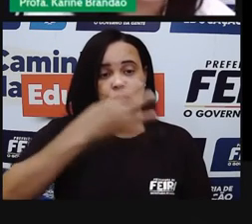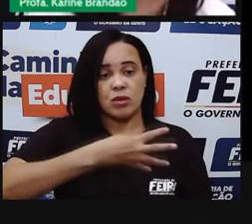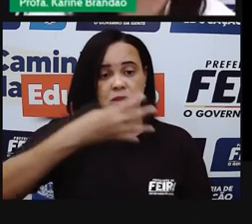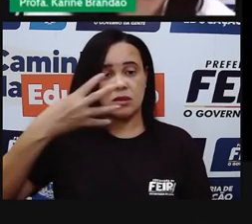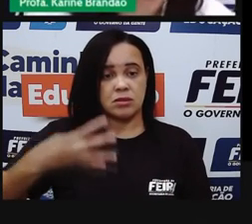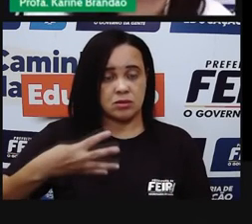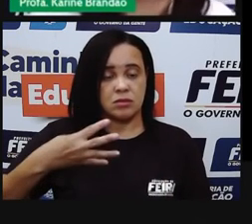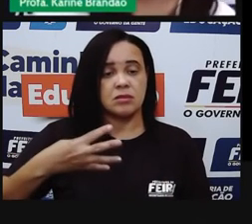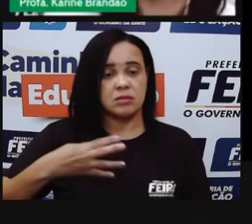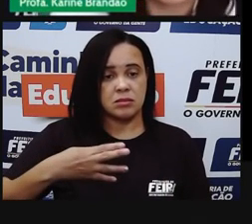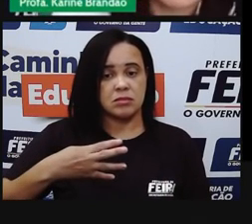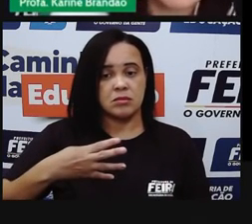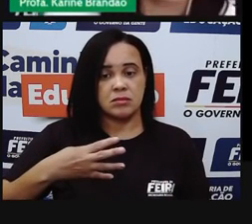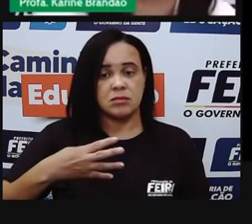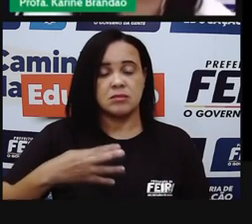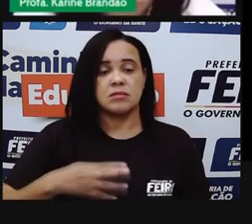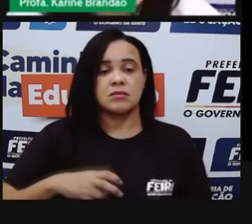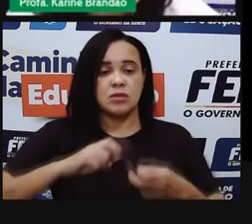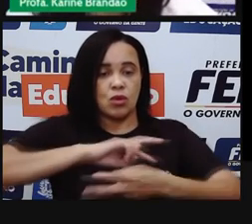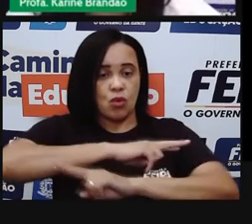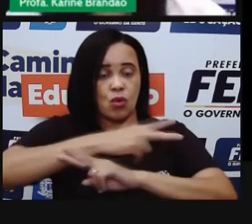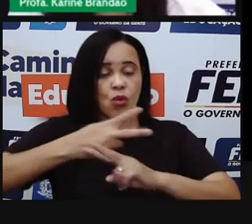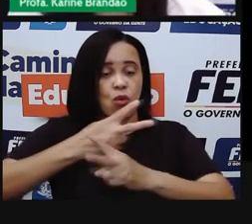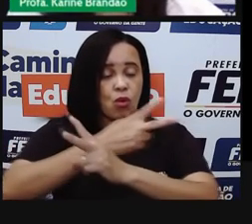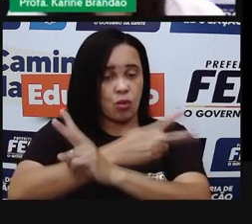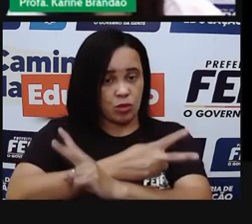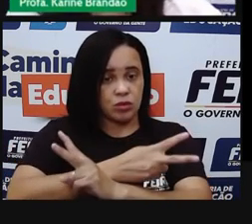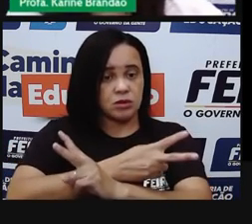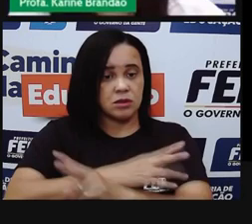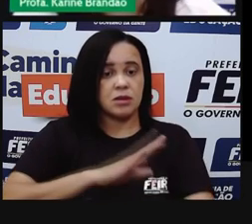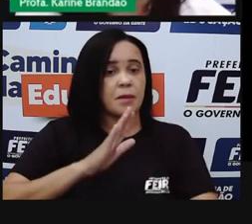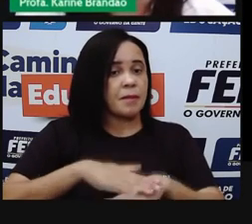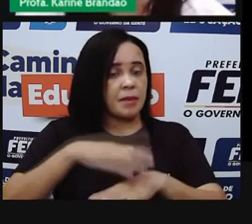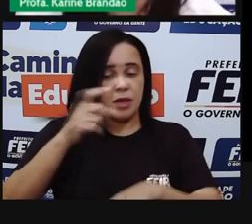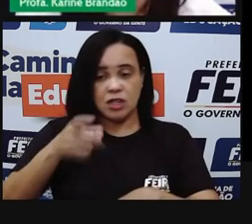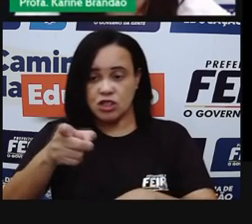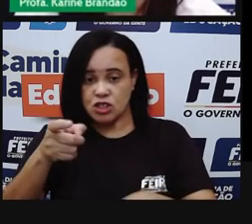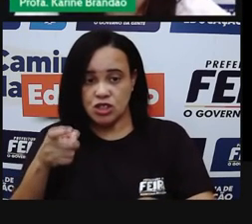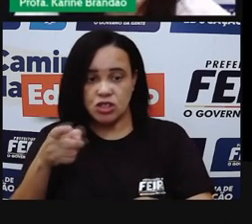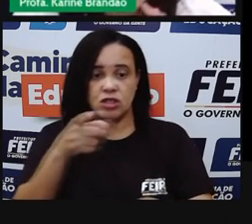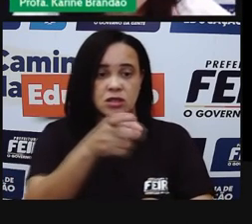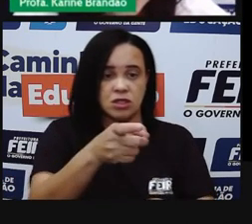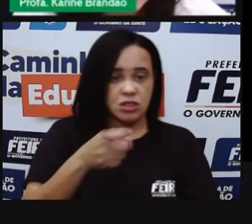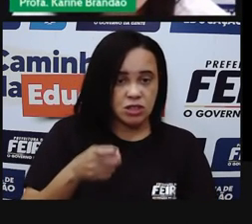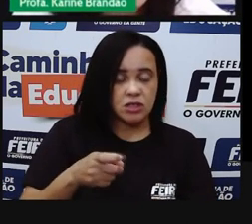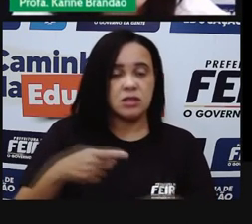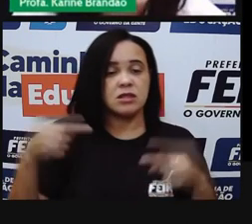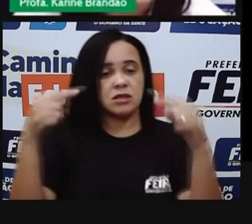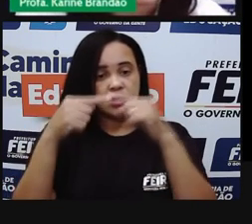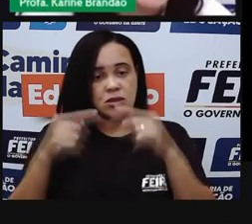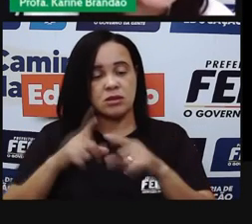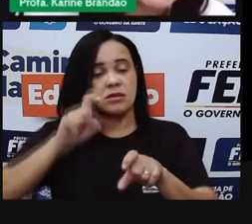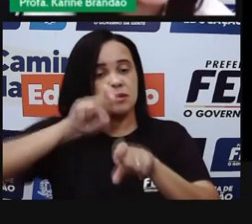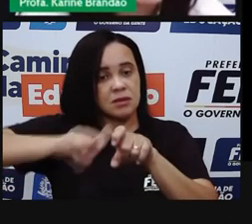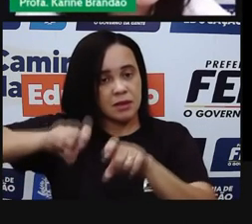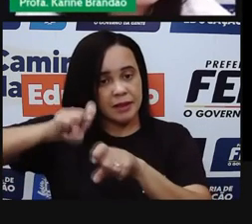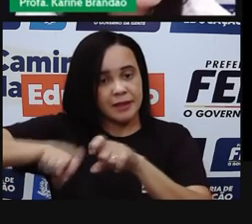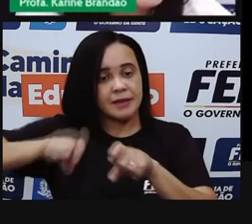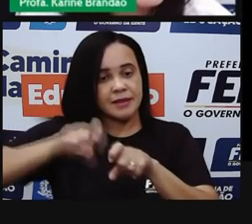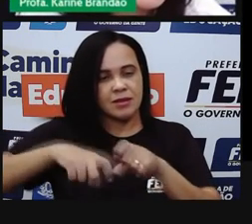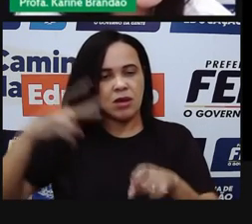44, a Lisa tem 44 cromossomos, mais o XX, o cromossomo sexual, o par de cromossomos